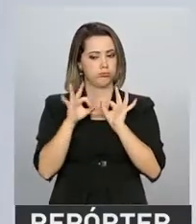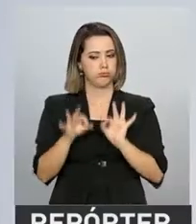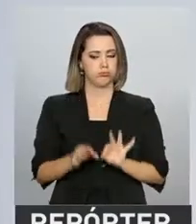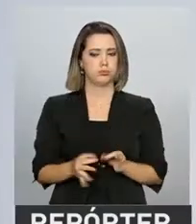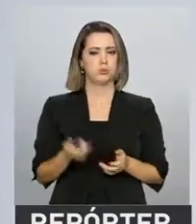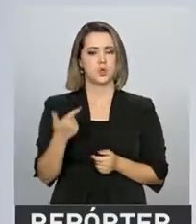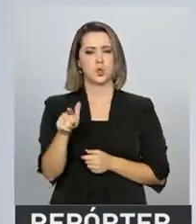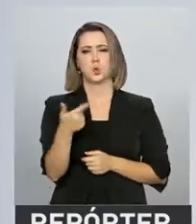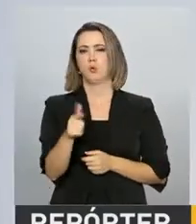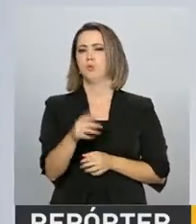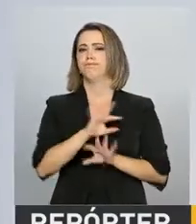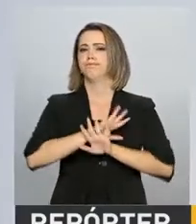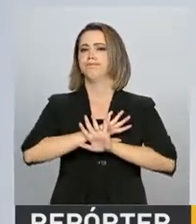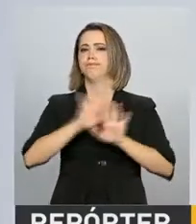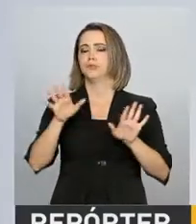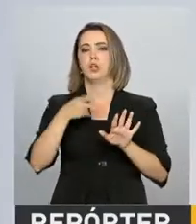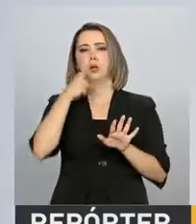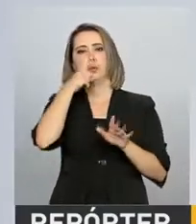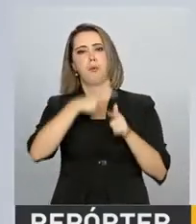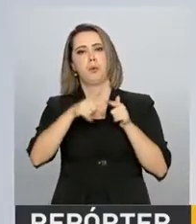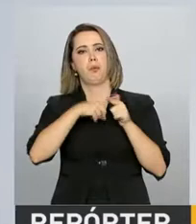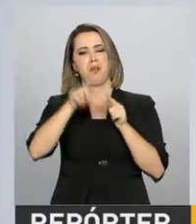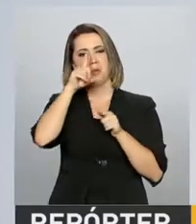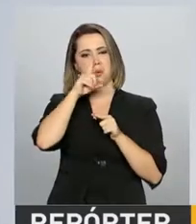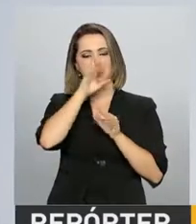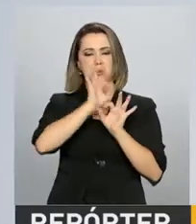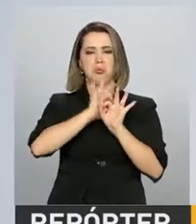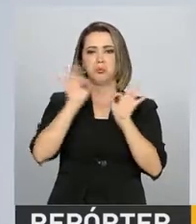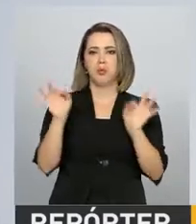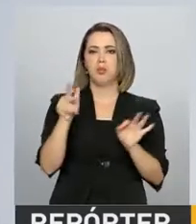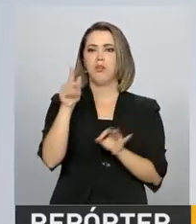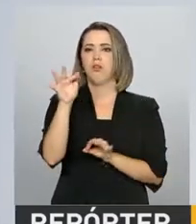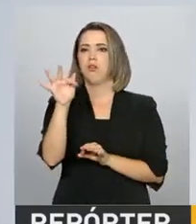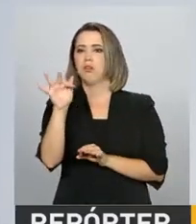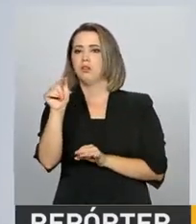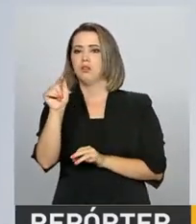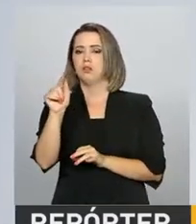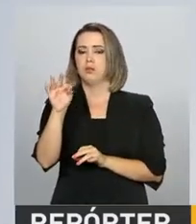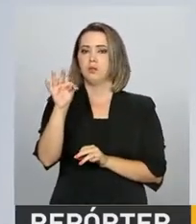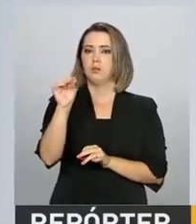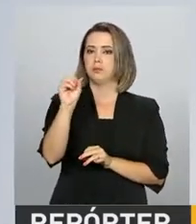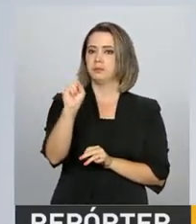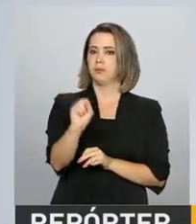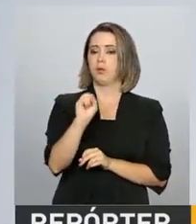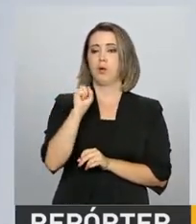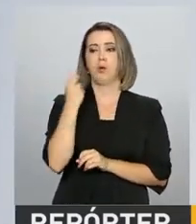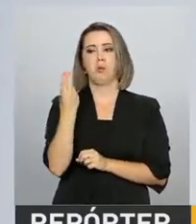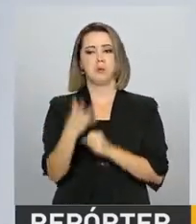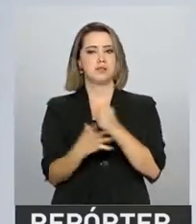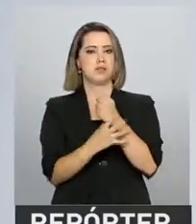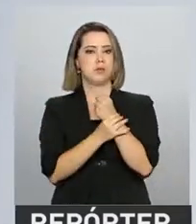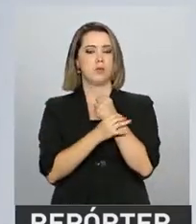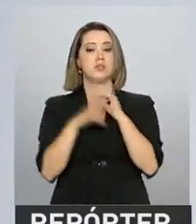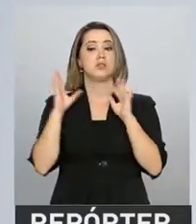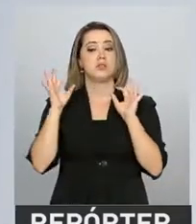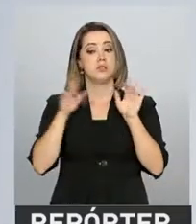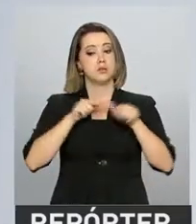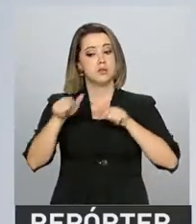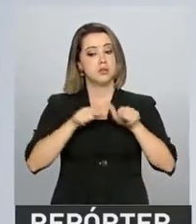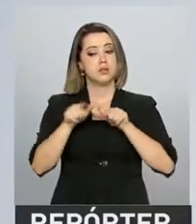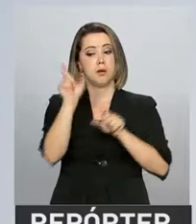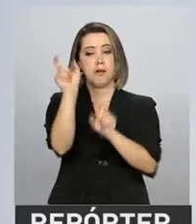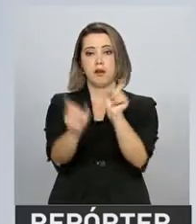nenhum risco com relação ao fundo de garantia ou a segurança do fundo de garantia os trabalhadores